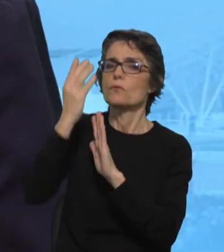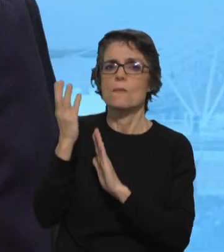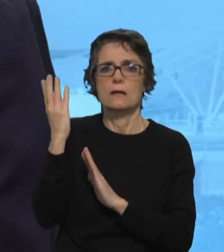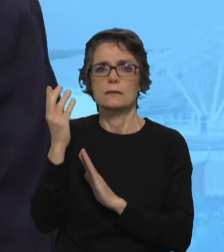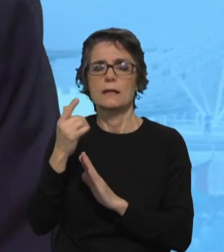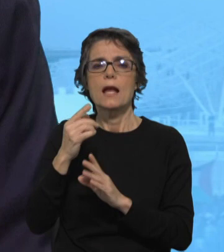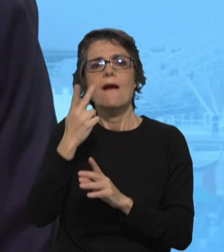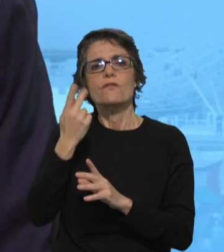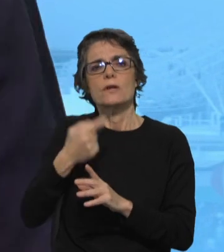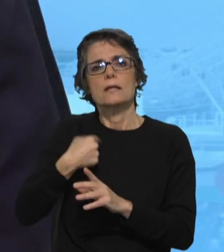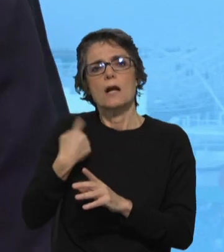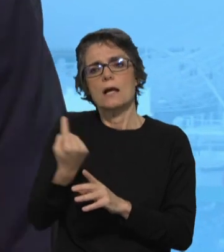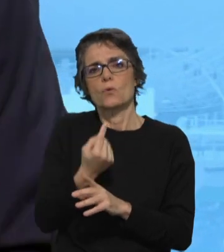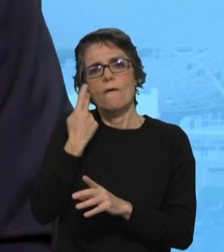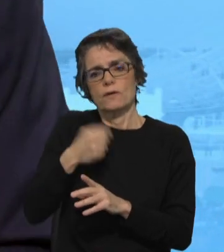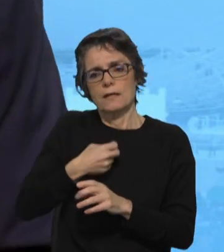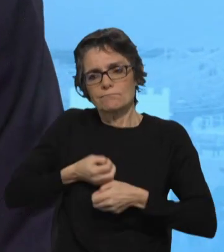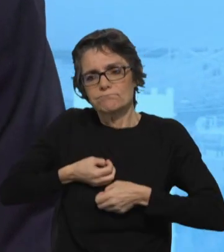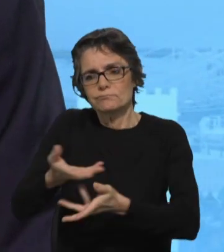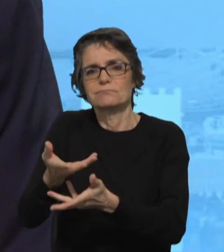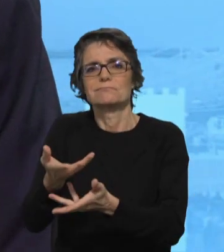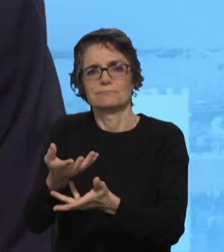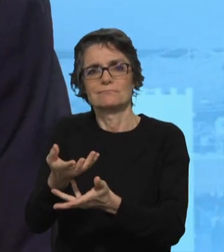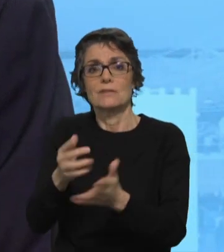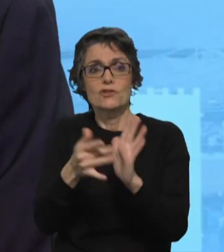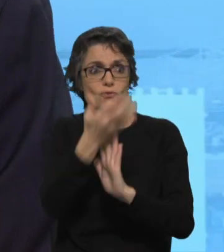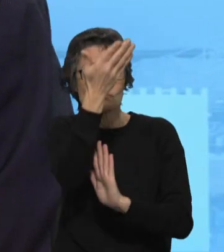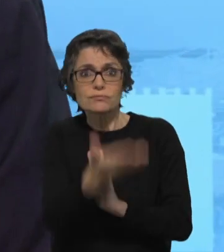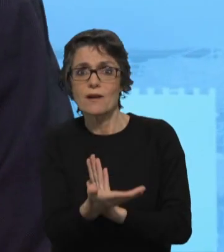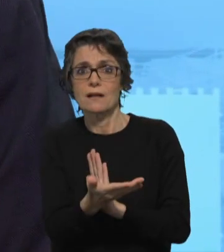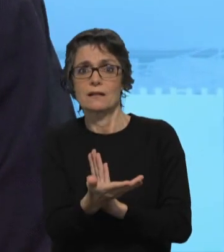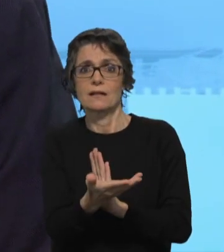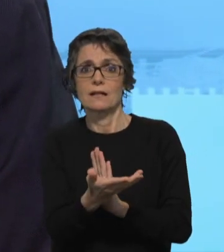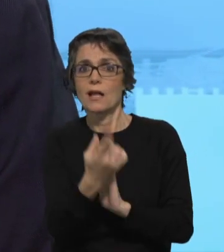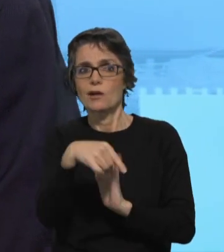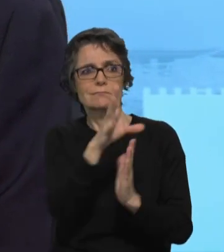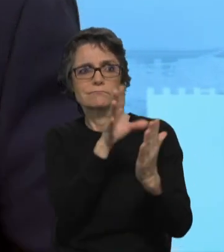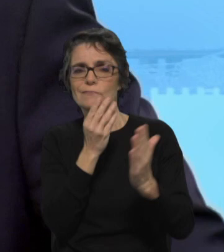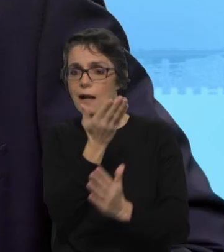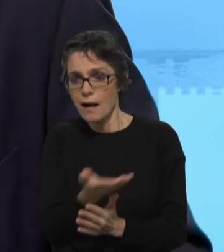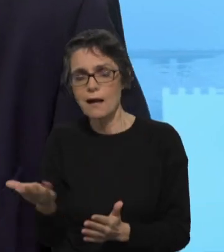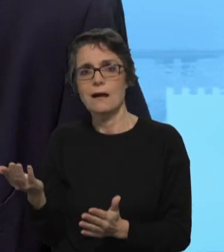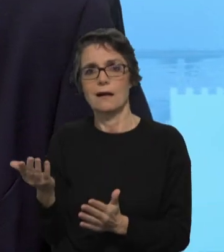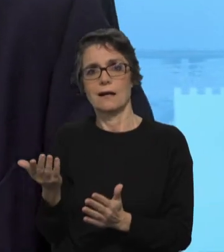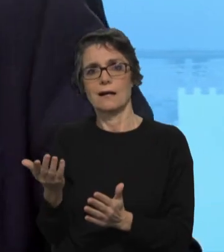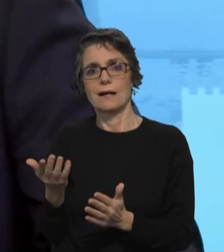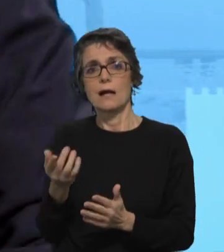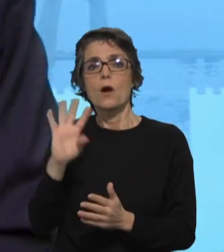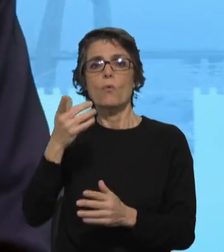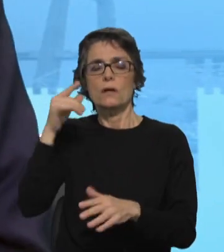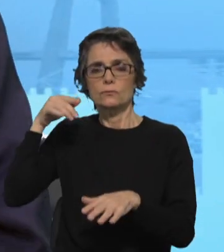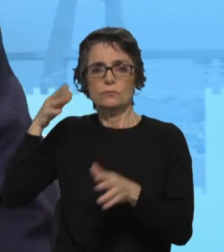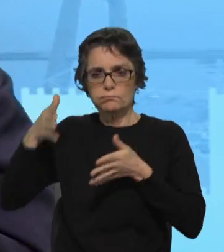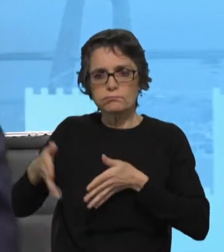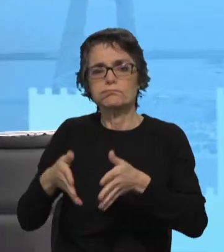dando-se. Viver dando-se. E Jesus vai traduzindo isto de múltiplas formas ao longo da Semana Santa, desde a entrada em Jerusalém,